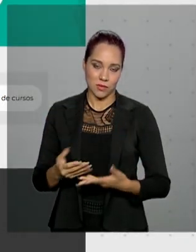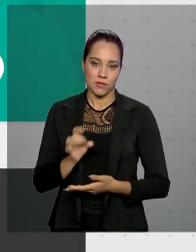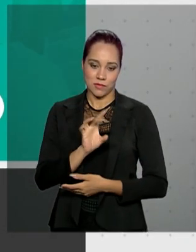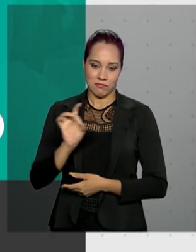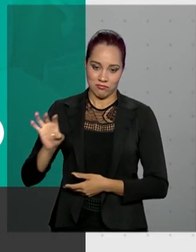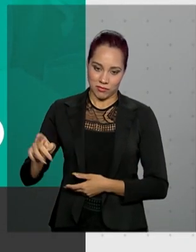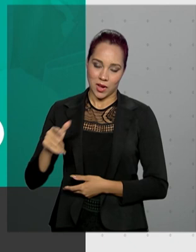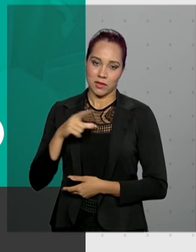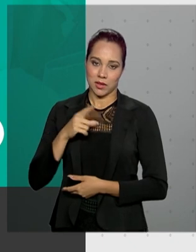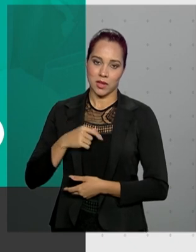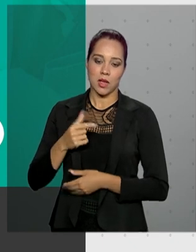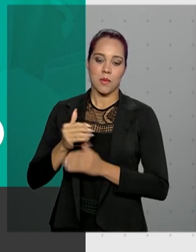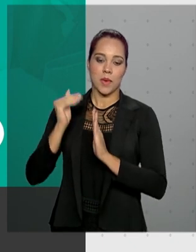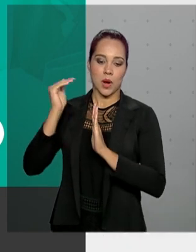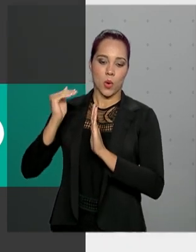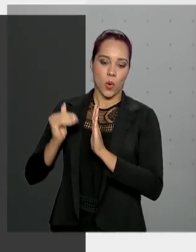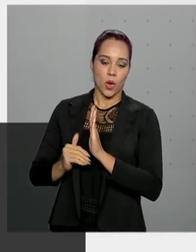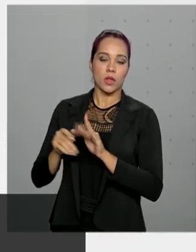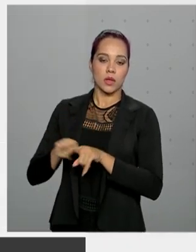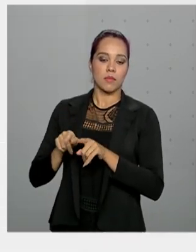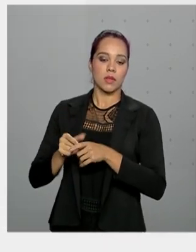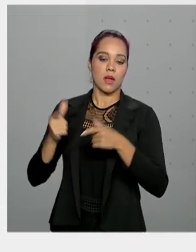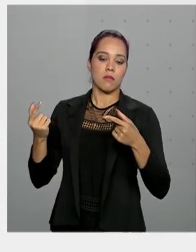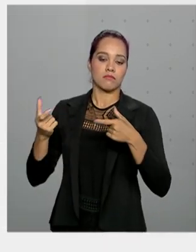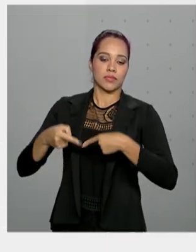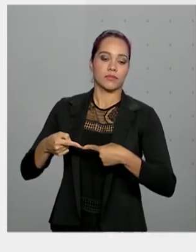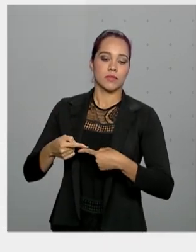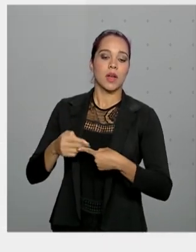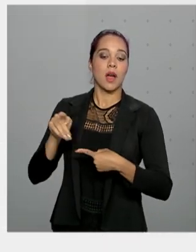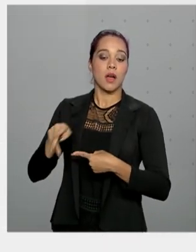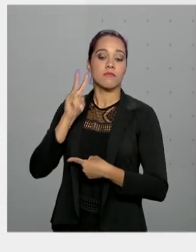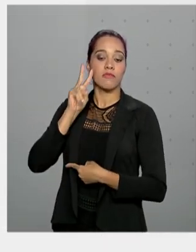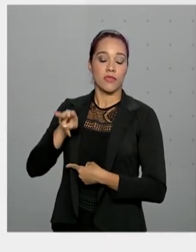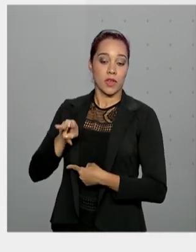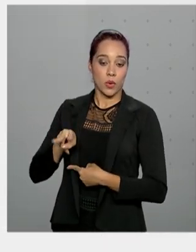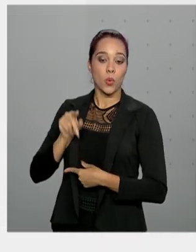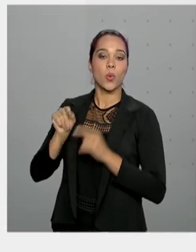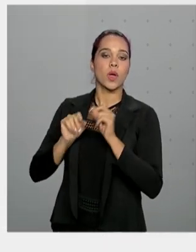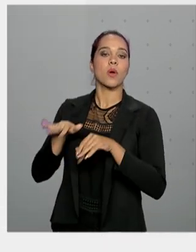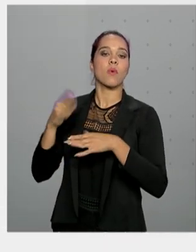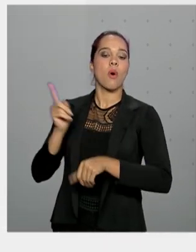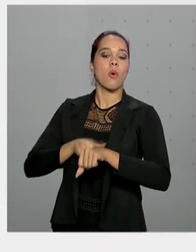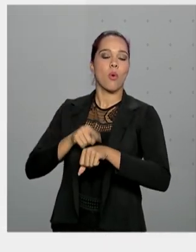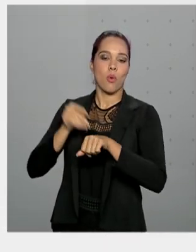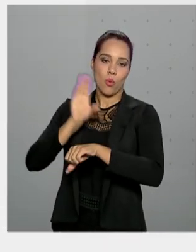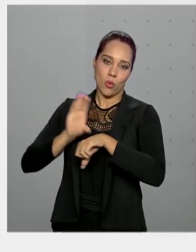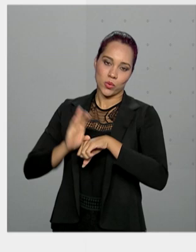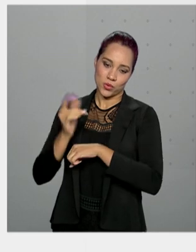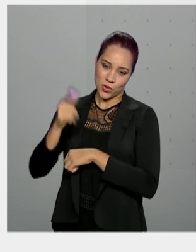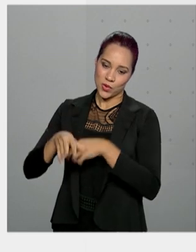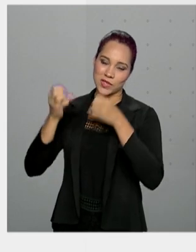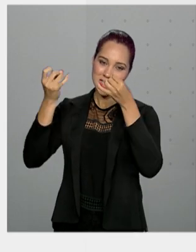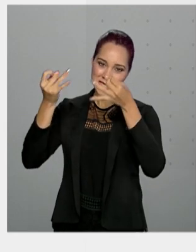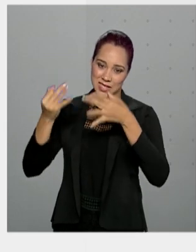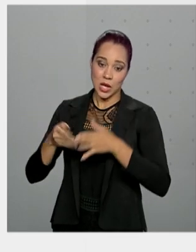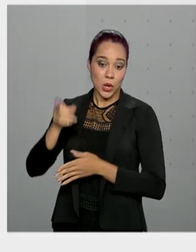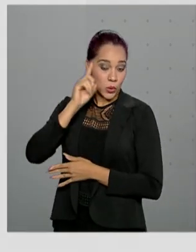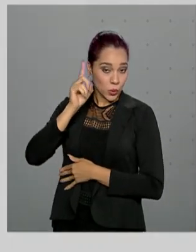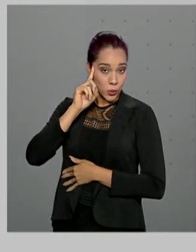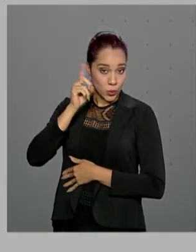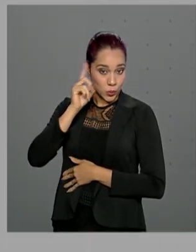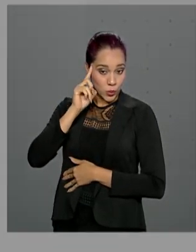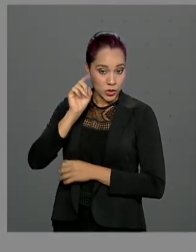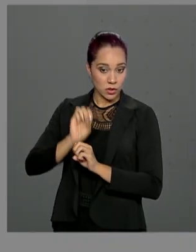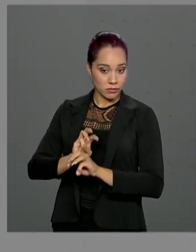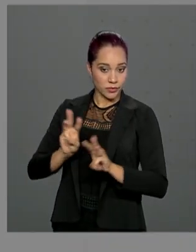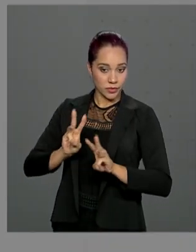reservadas para cotas e na ampla concorrência lá você também que cobre o turno do curso e outros detalhes todos os dias o